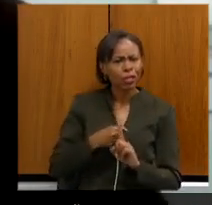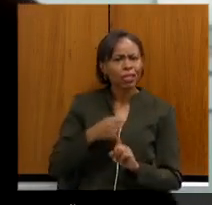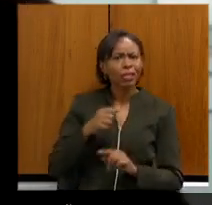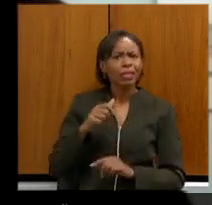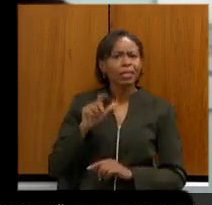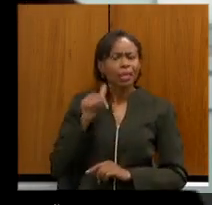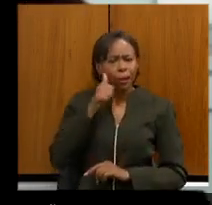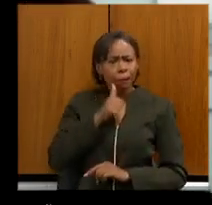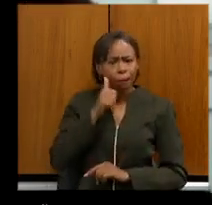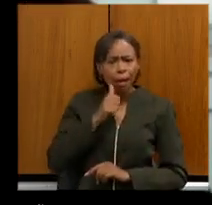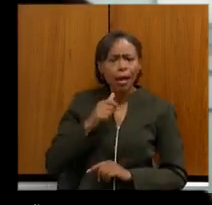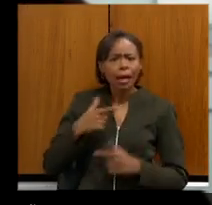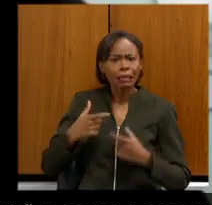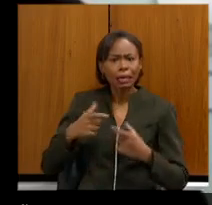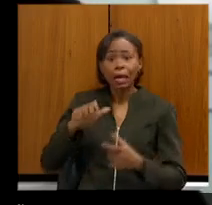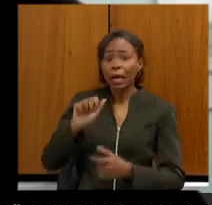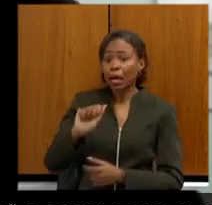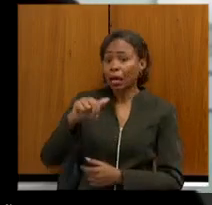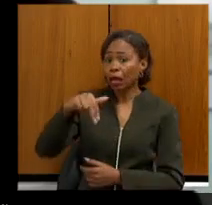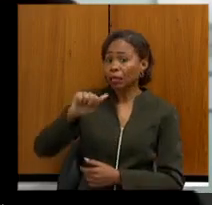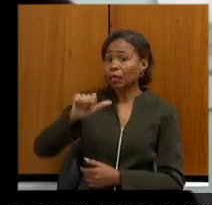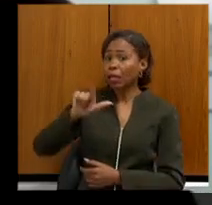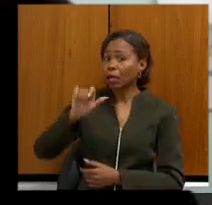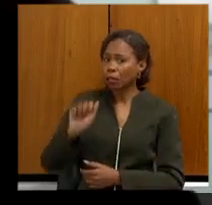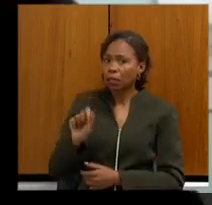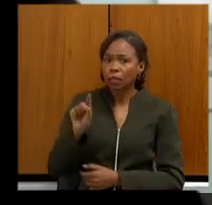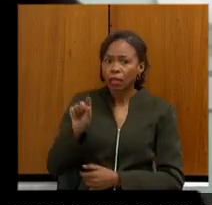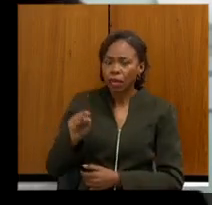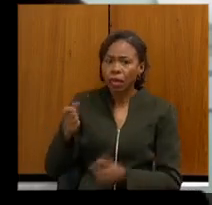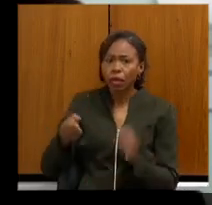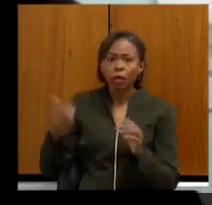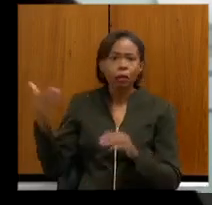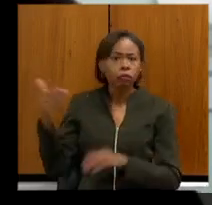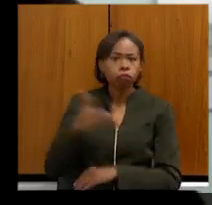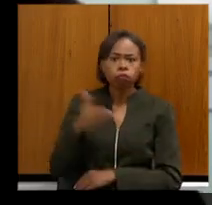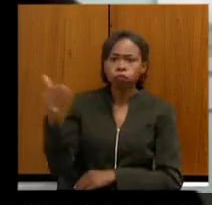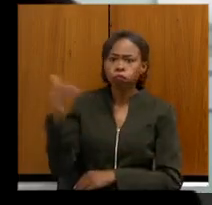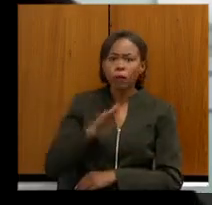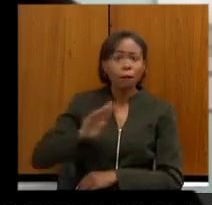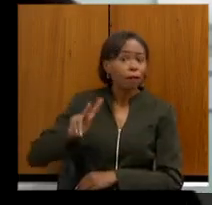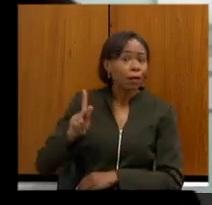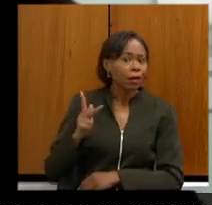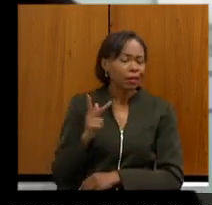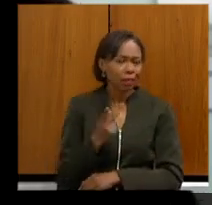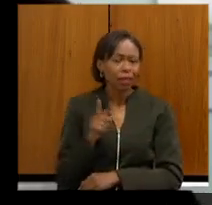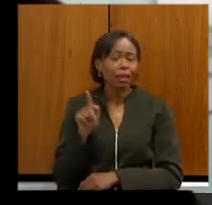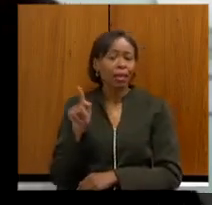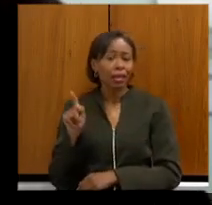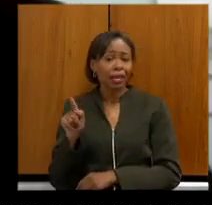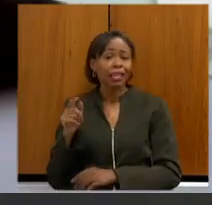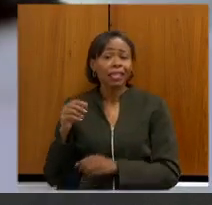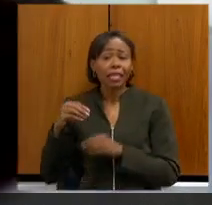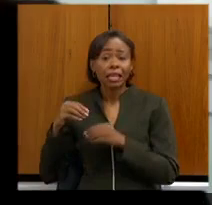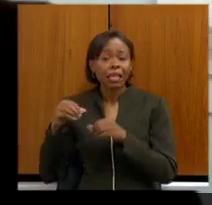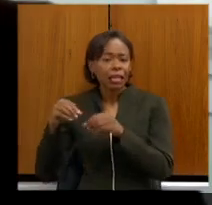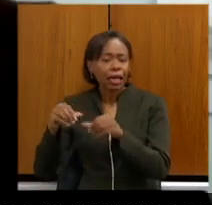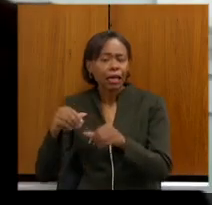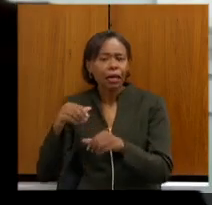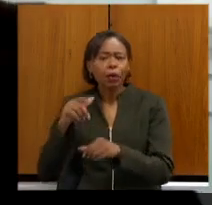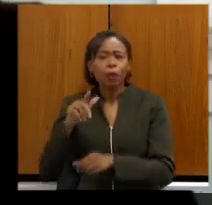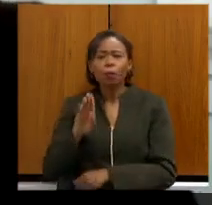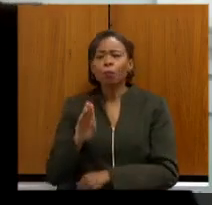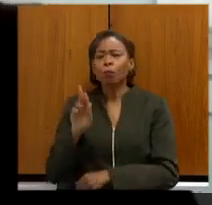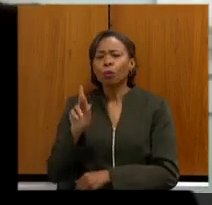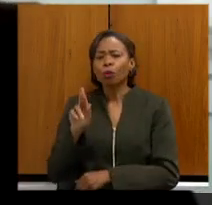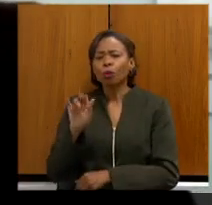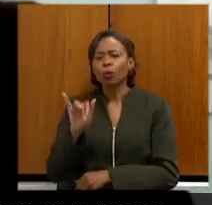quantas vezes Anália esteve em BH vindo das terras de Buritizeiro e Pirapora em busca dos